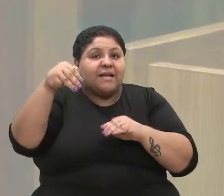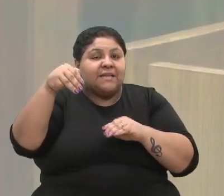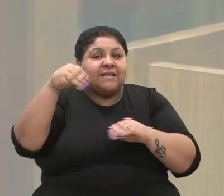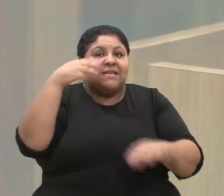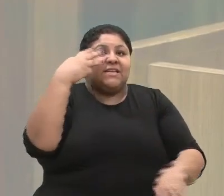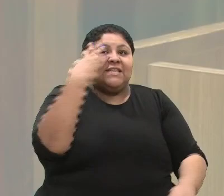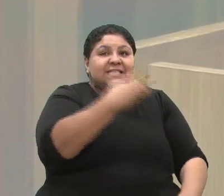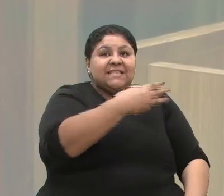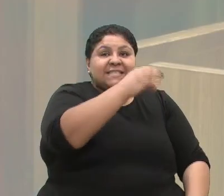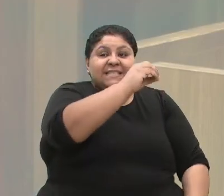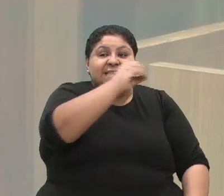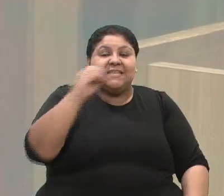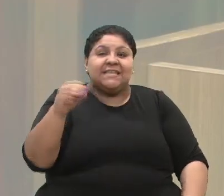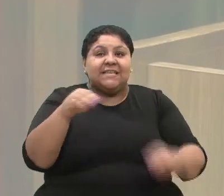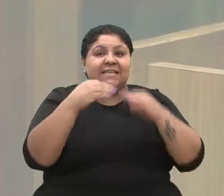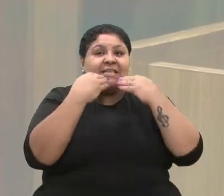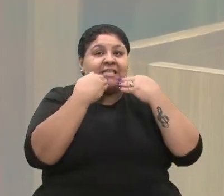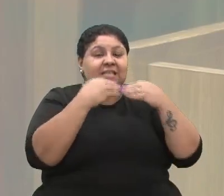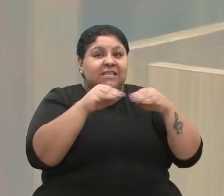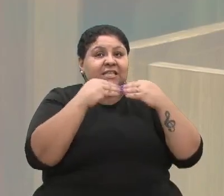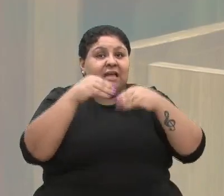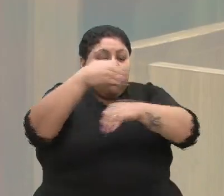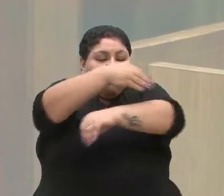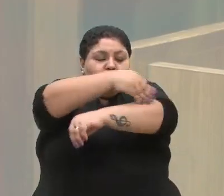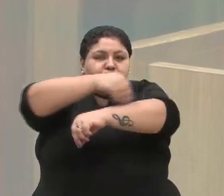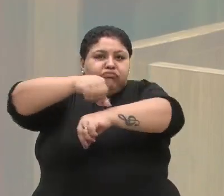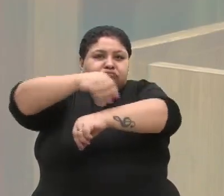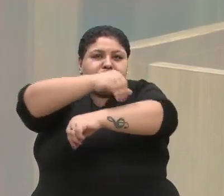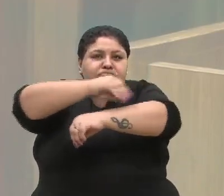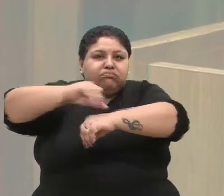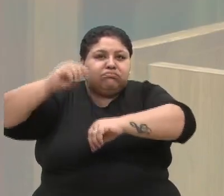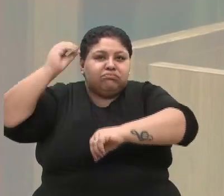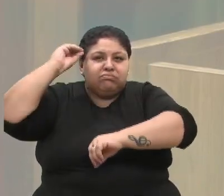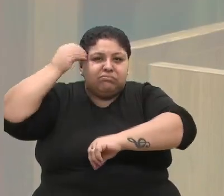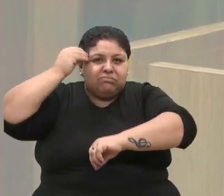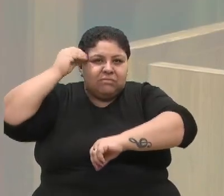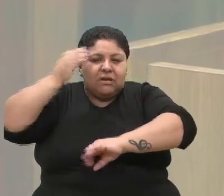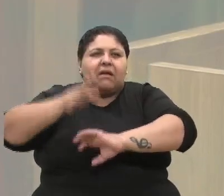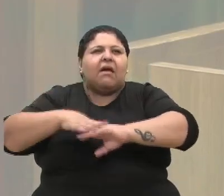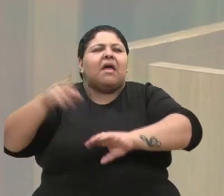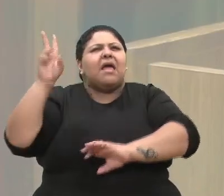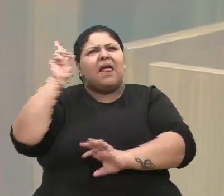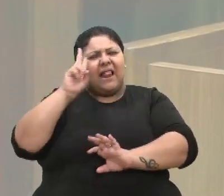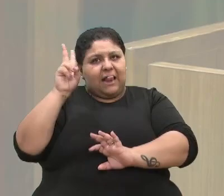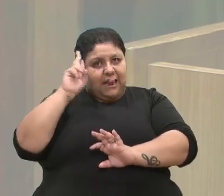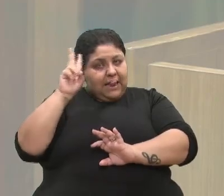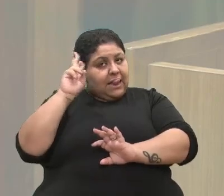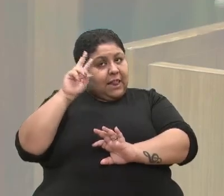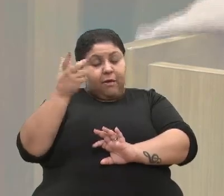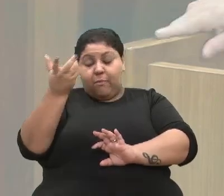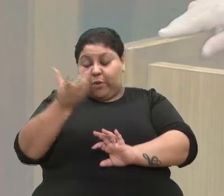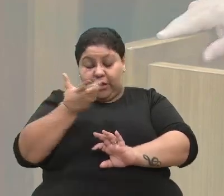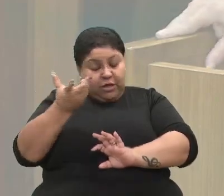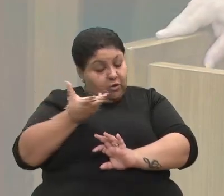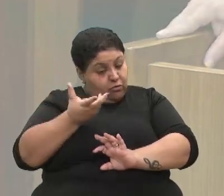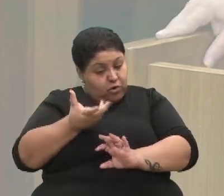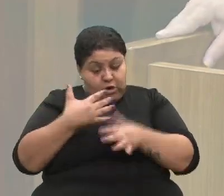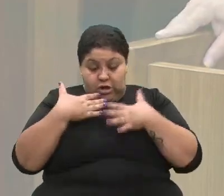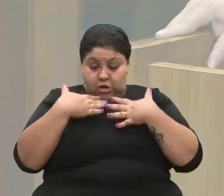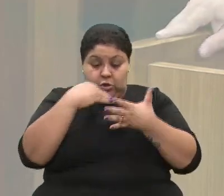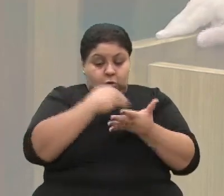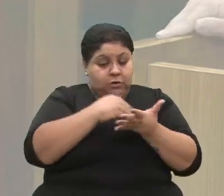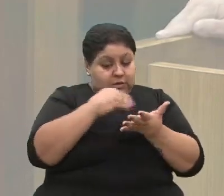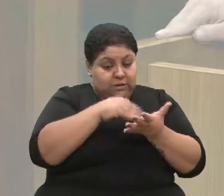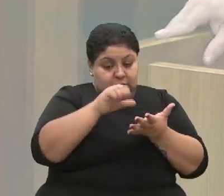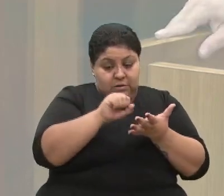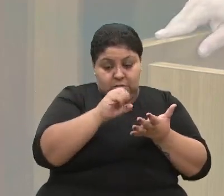300 caminhões de fresado. E eu lembro que houve até uma resistência por parte do secretário Solete,